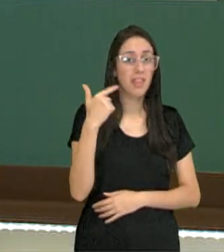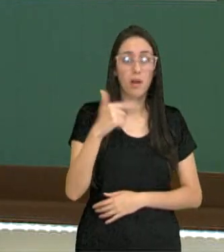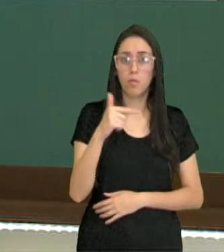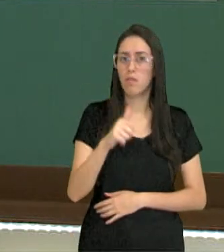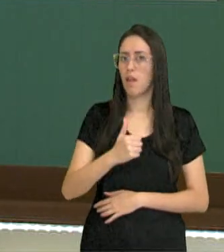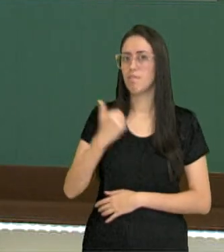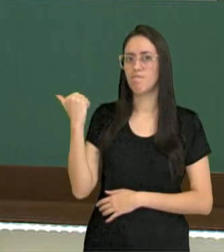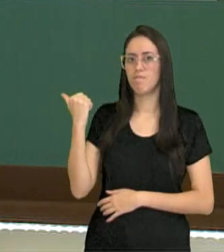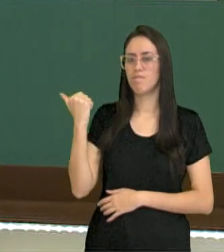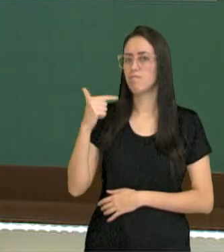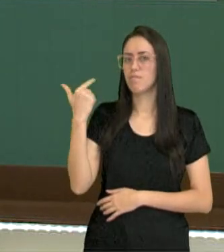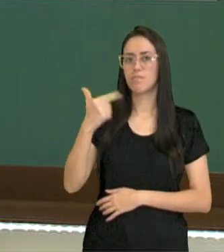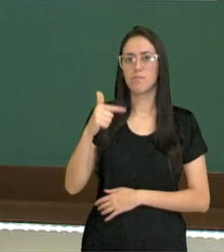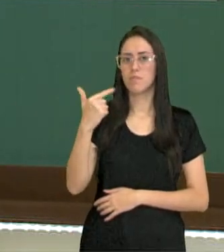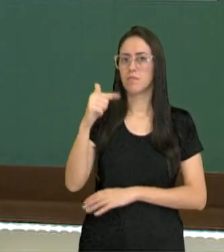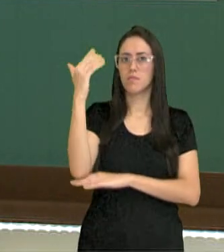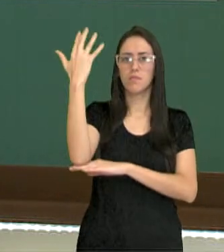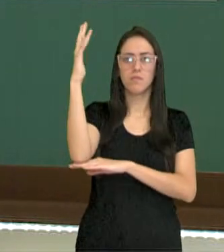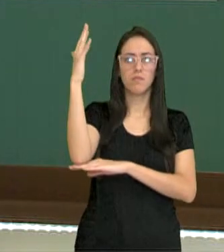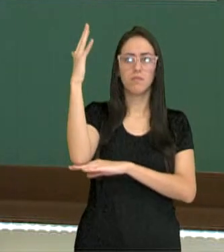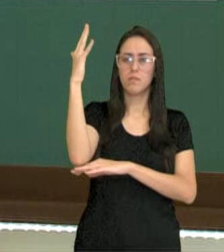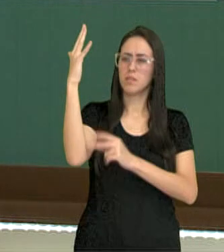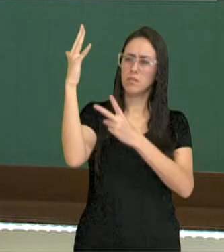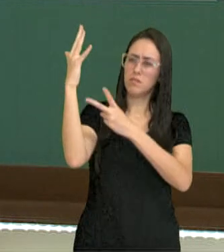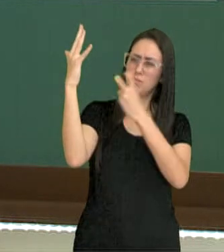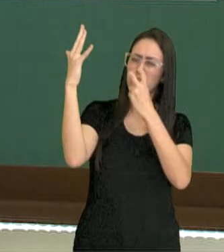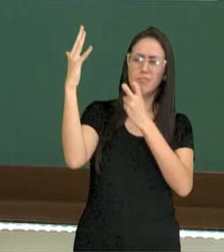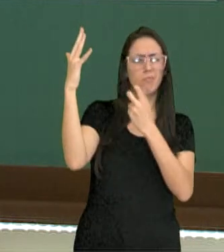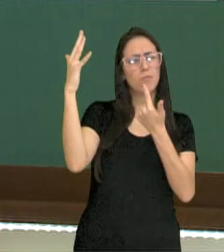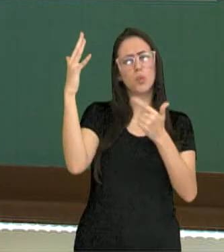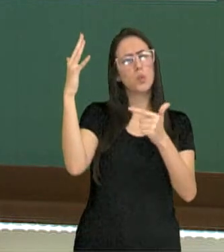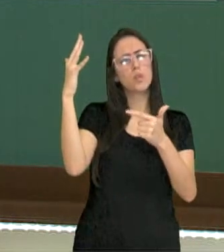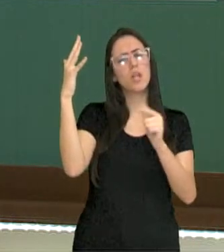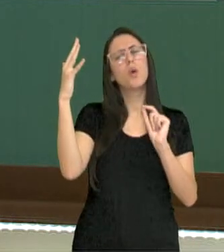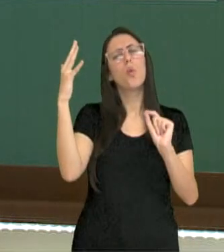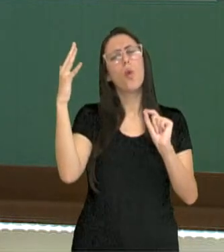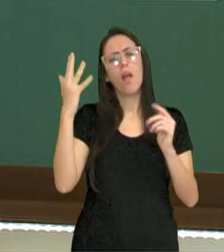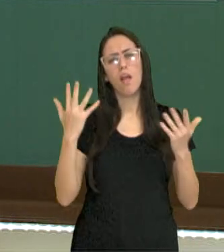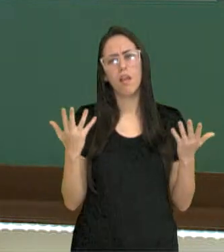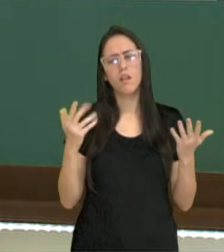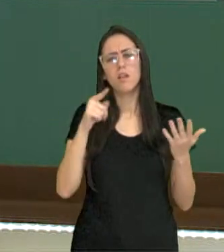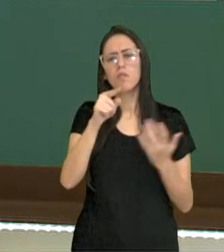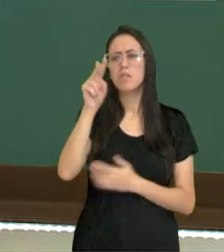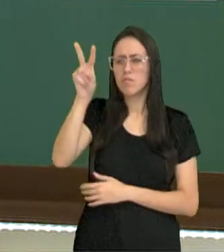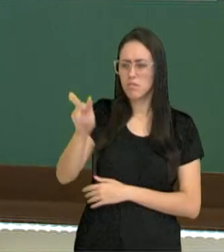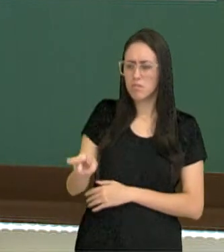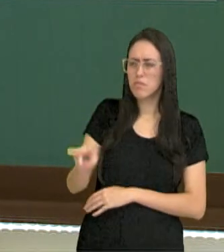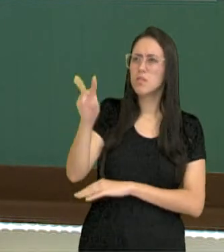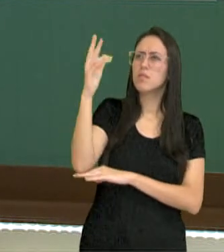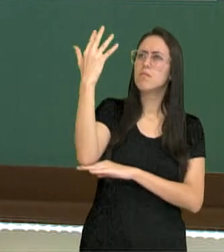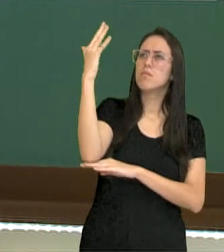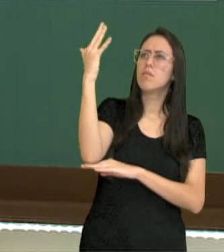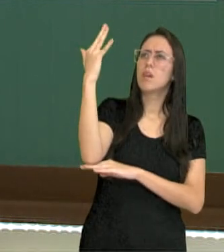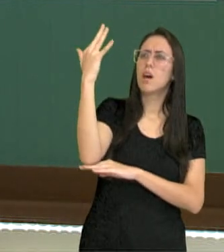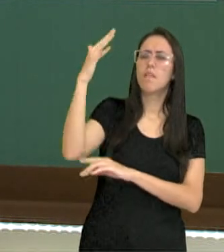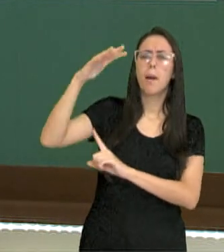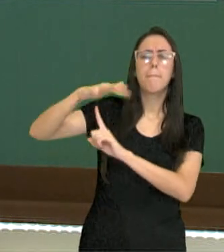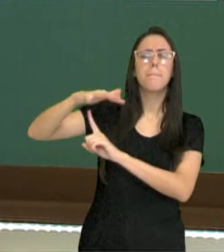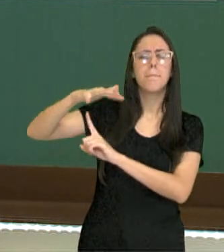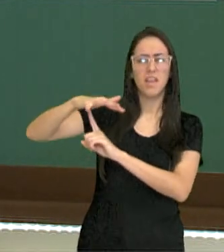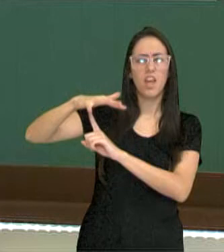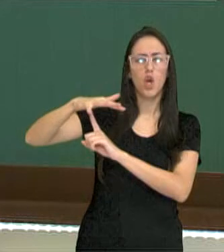ausente? Ou seja, que as gimnospermas não apresentam. O que você não vê, por exemplo, em um pinheiro do